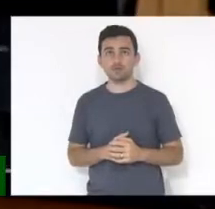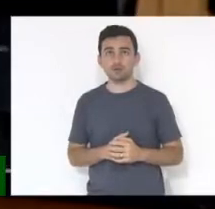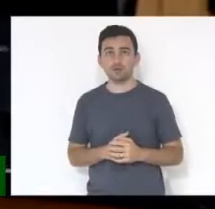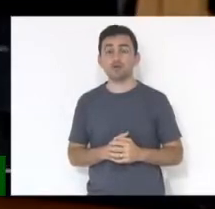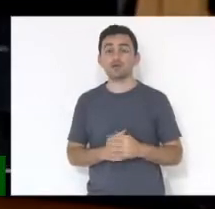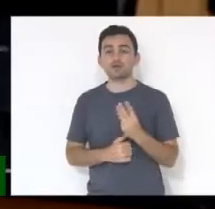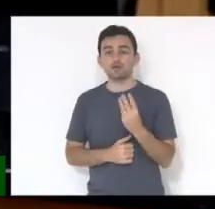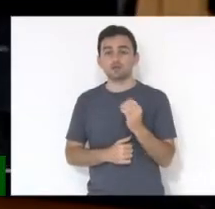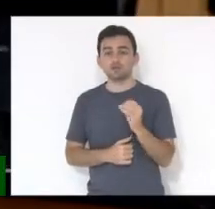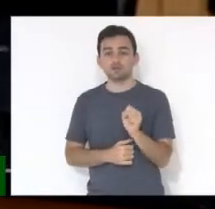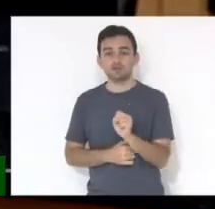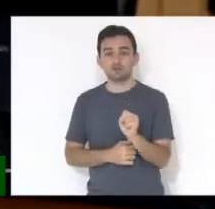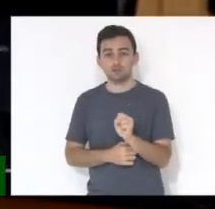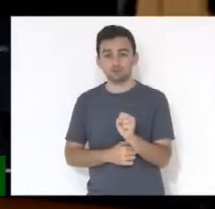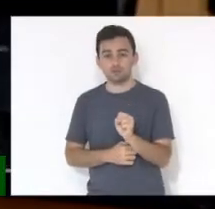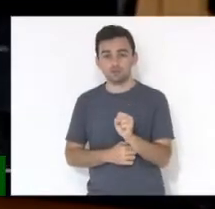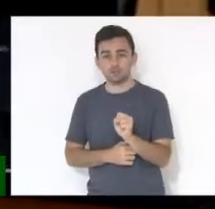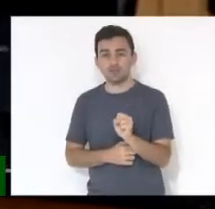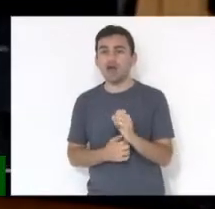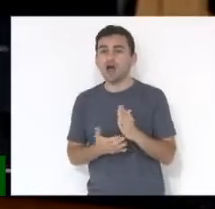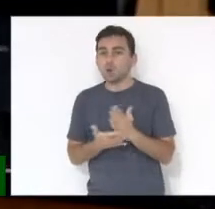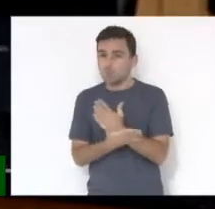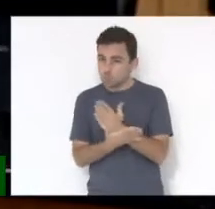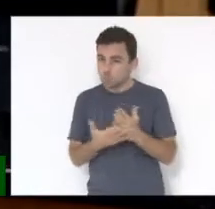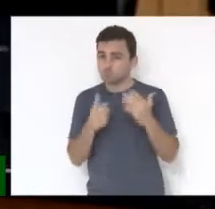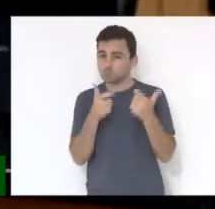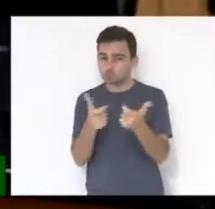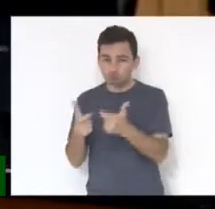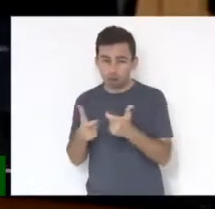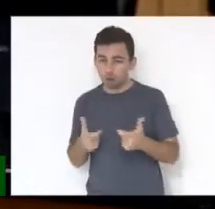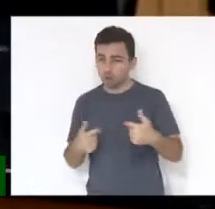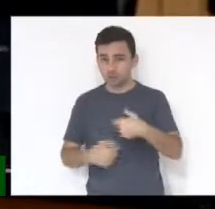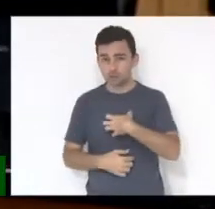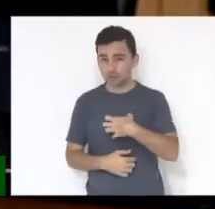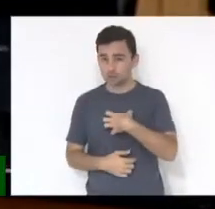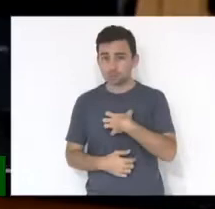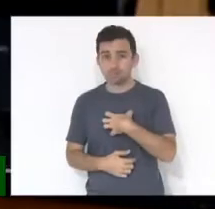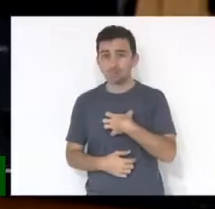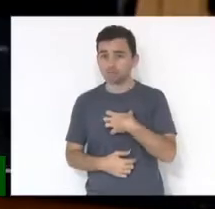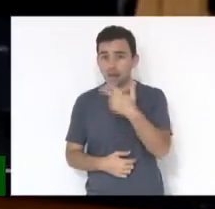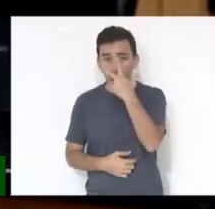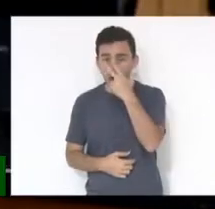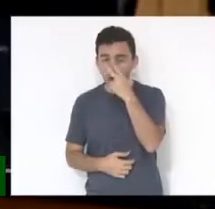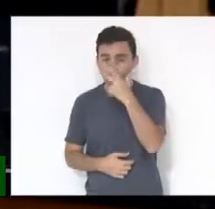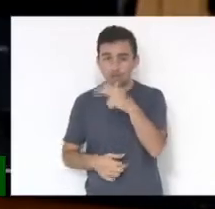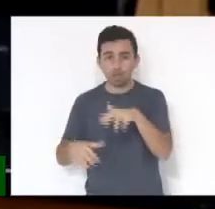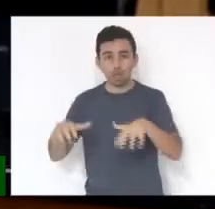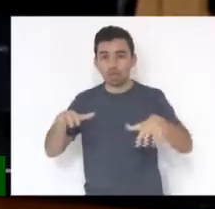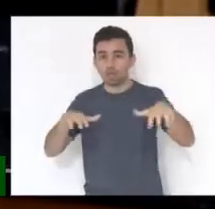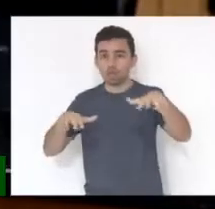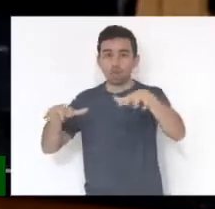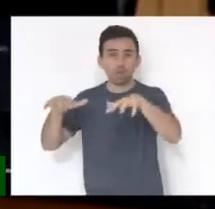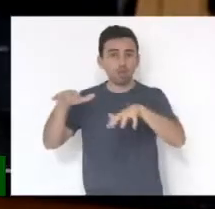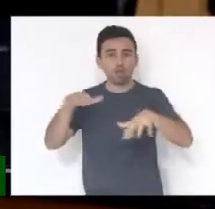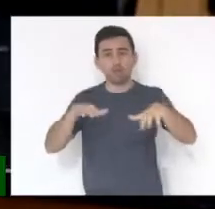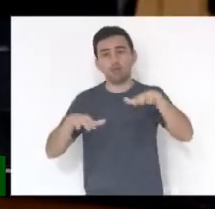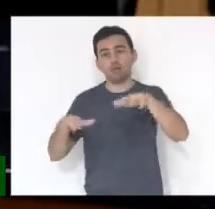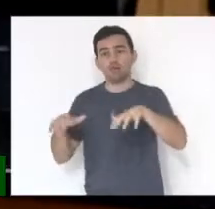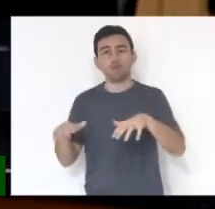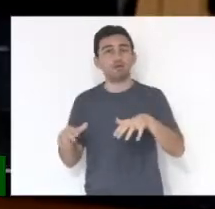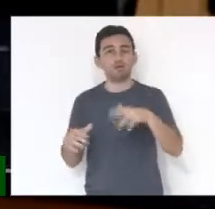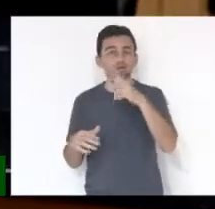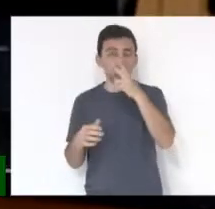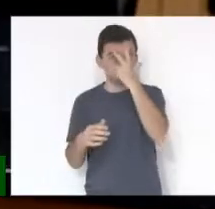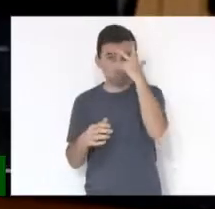30 segundos para concluir, deputado. Em algumas regiões, parece que eu me sinto no The Walking Dead. Tamanha zumbilândia que a gente encontra nas